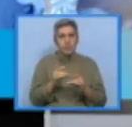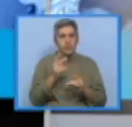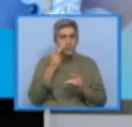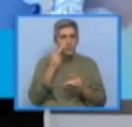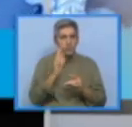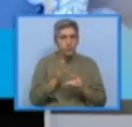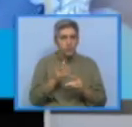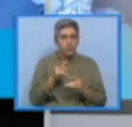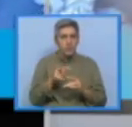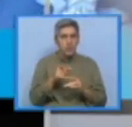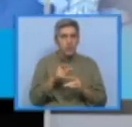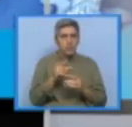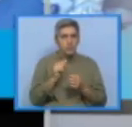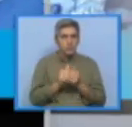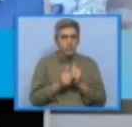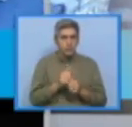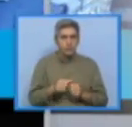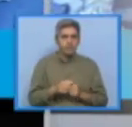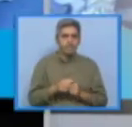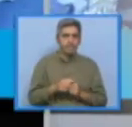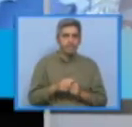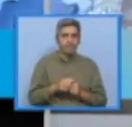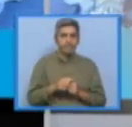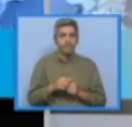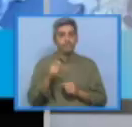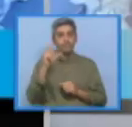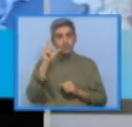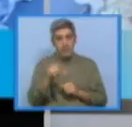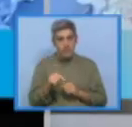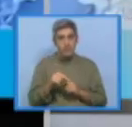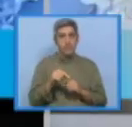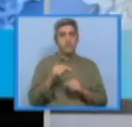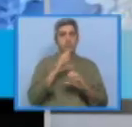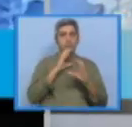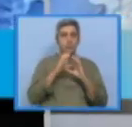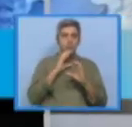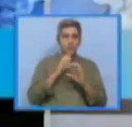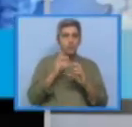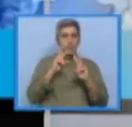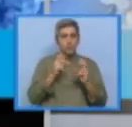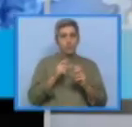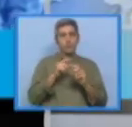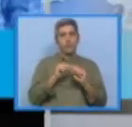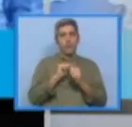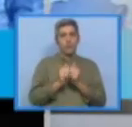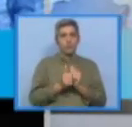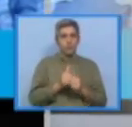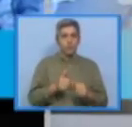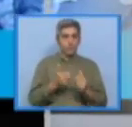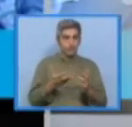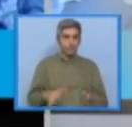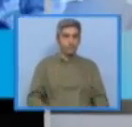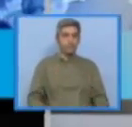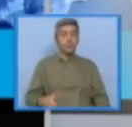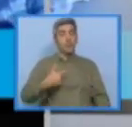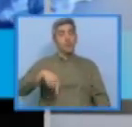vivida do desporto e também da comunicação sobre o desporto, não é? E, na verdade,